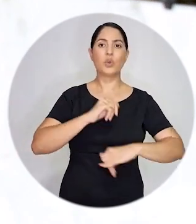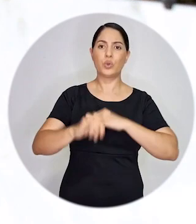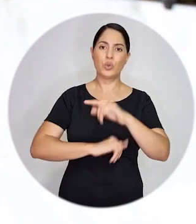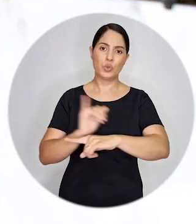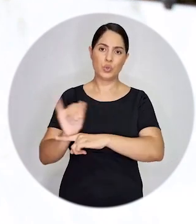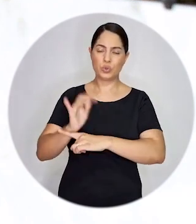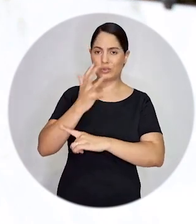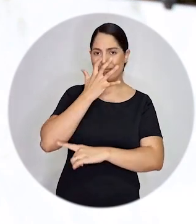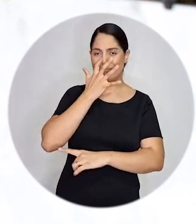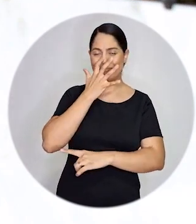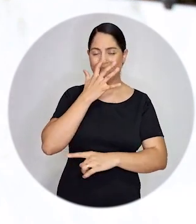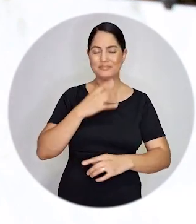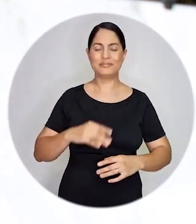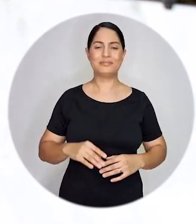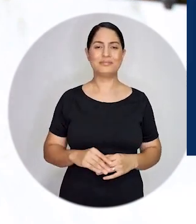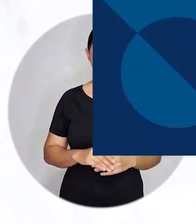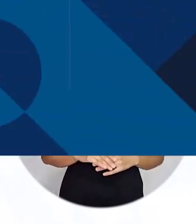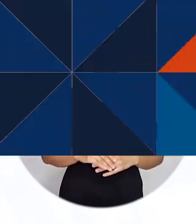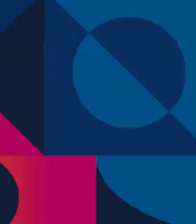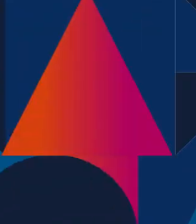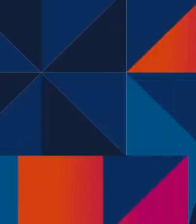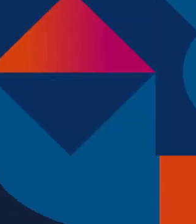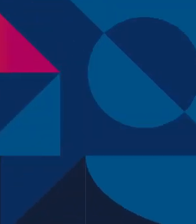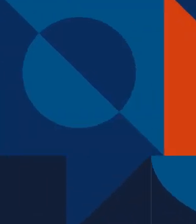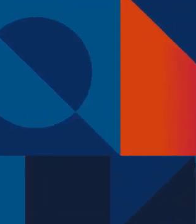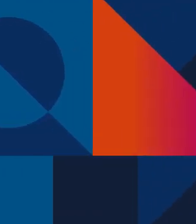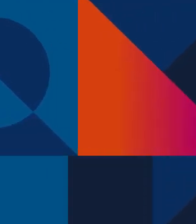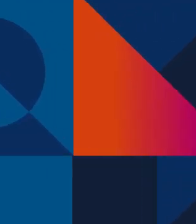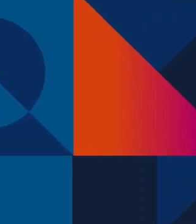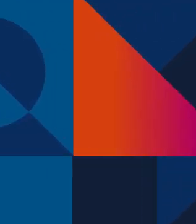evento foi transmitido pelo YouTube da Ordem.